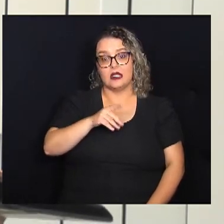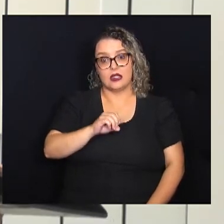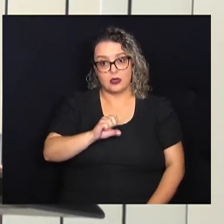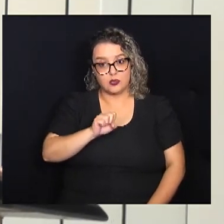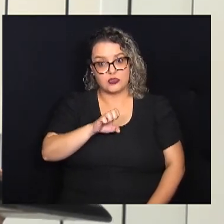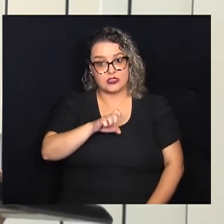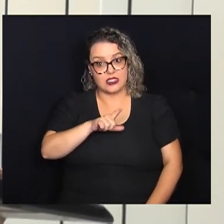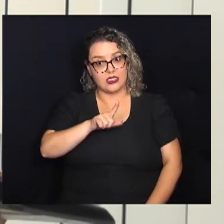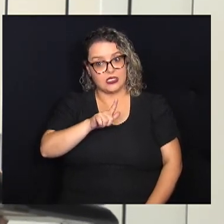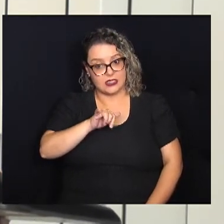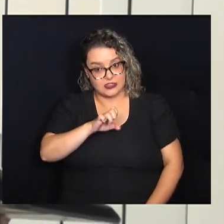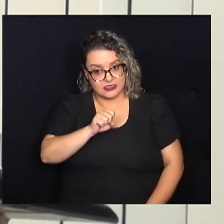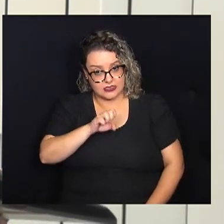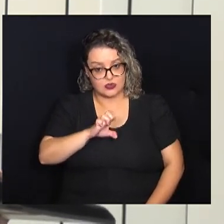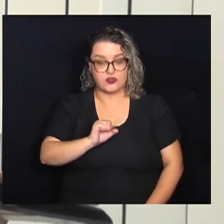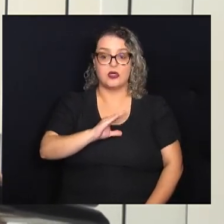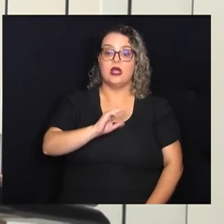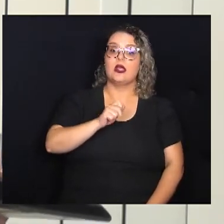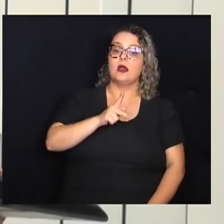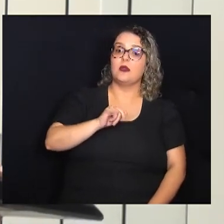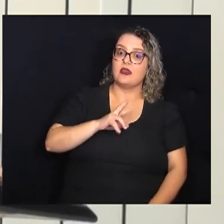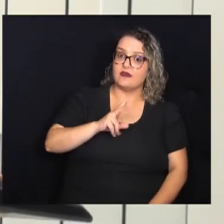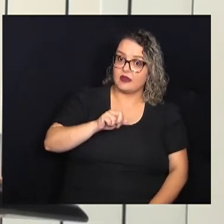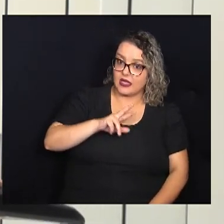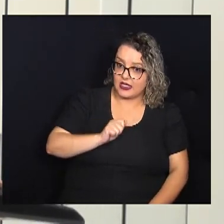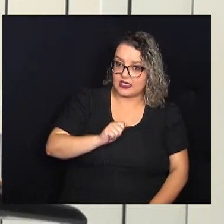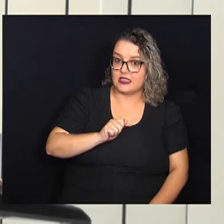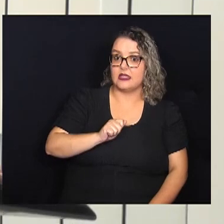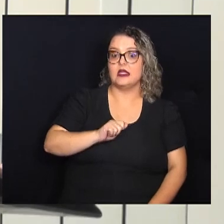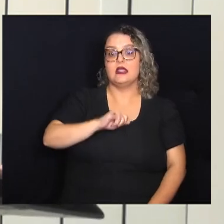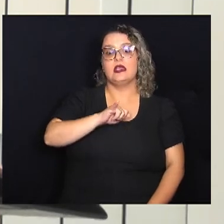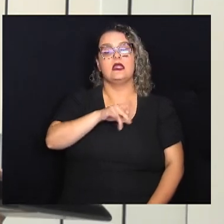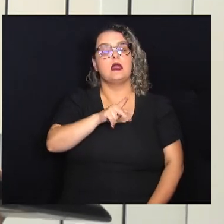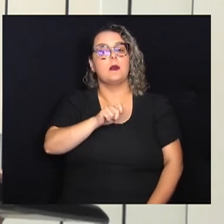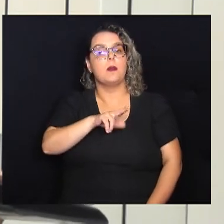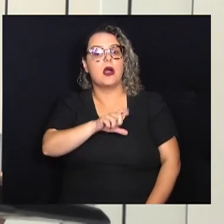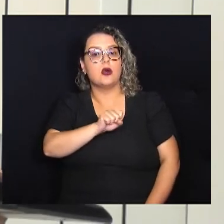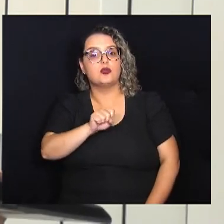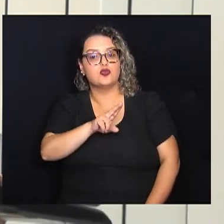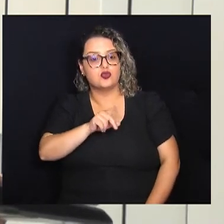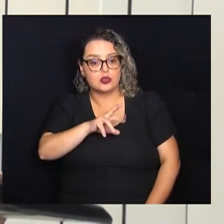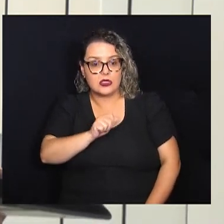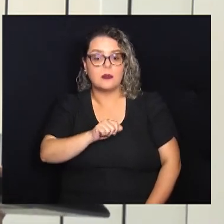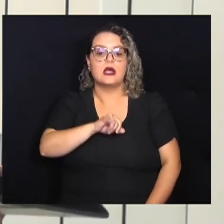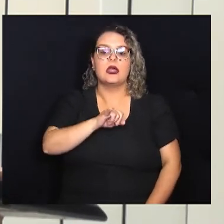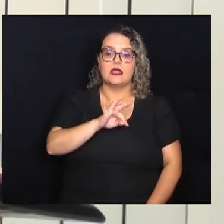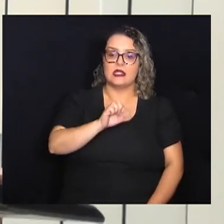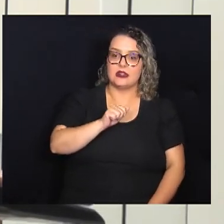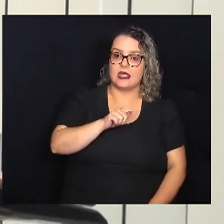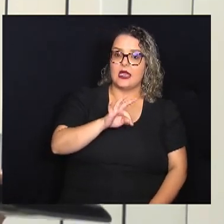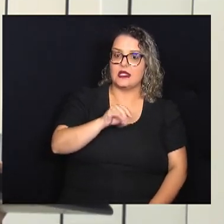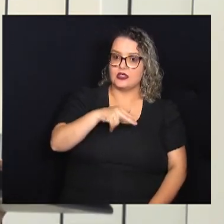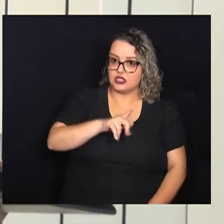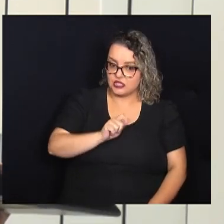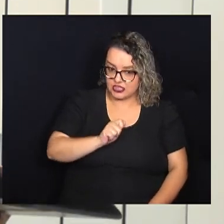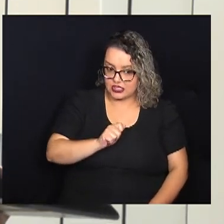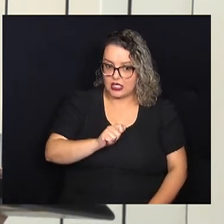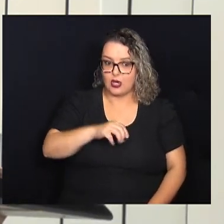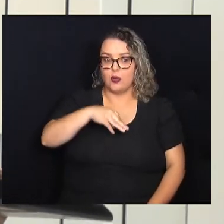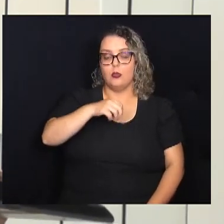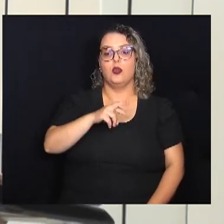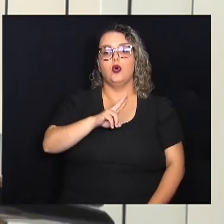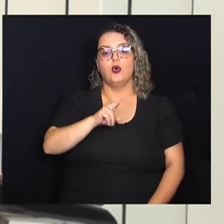Jardim Capivari, o Jardim do Lago, Jardim Ipauçurama, o Itatinga, também do Jardim Morumbi, Paraíso